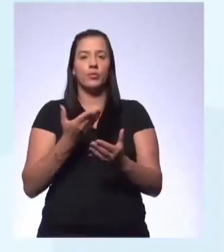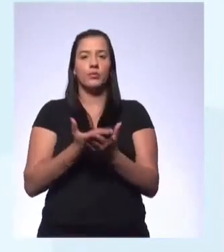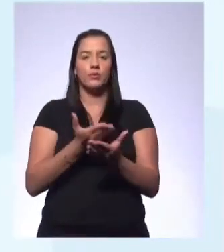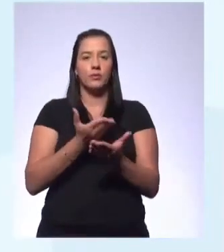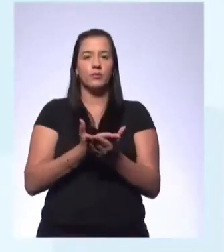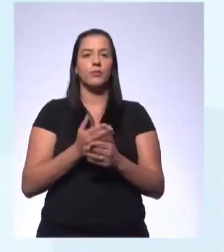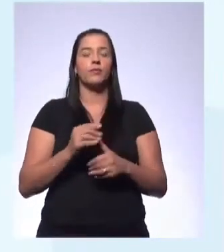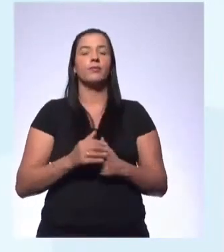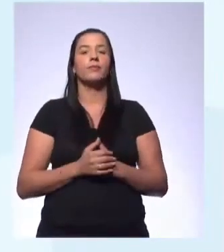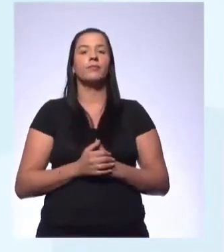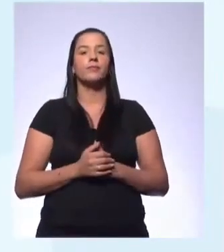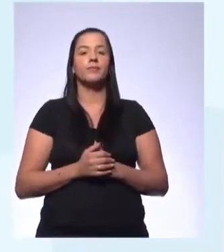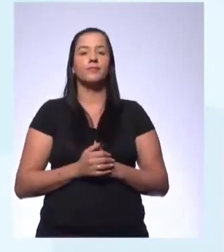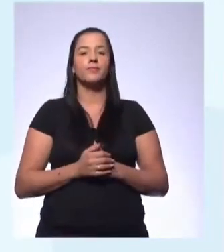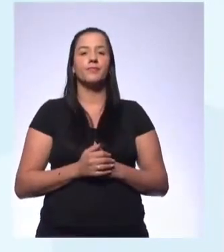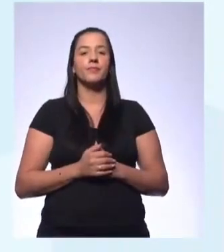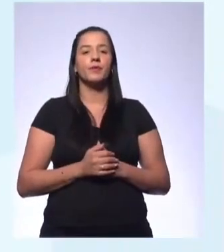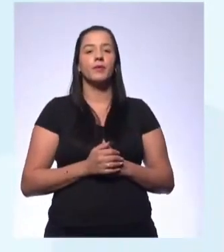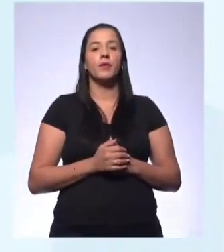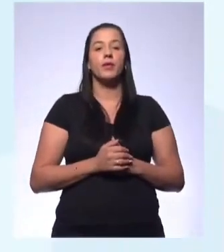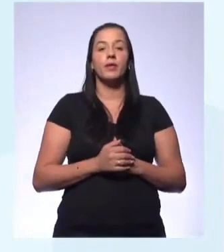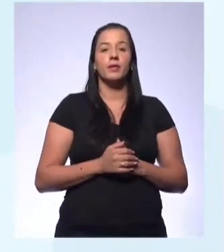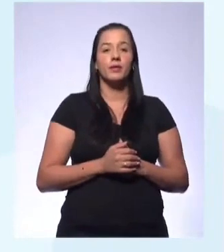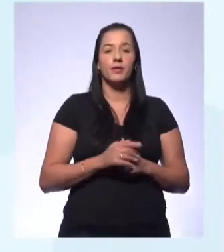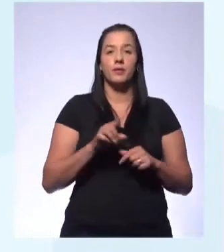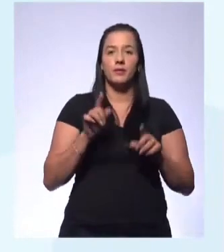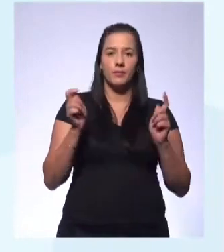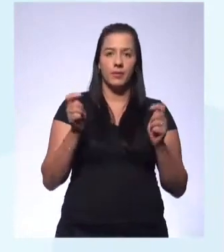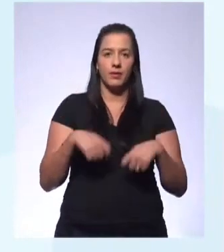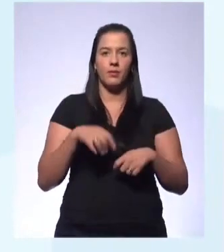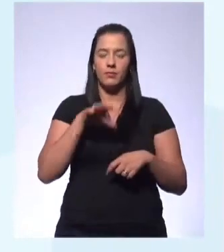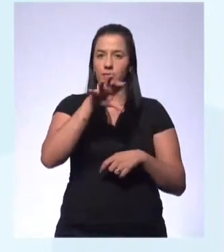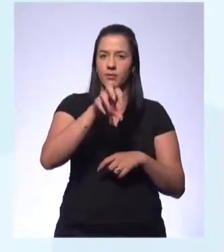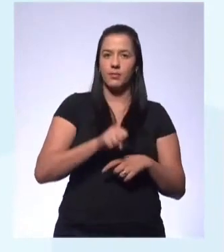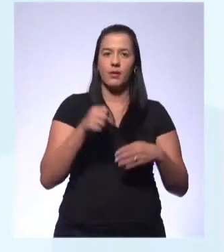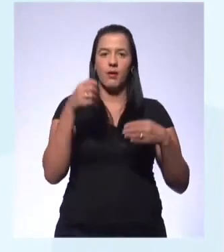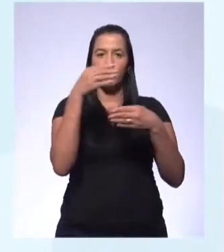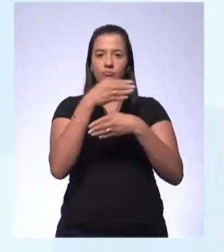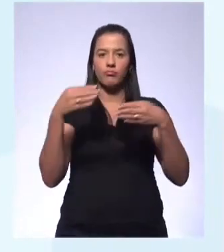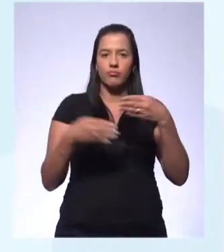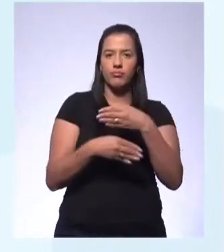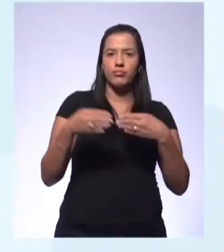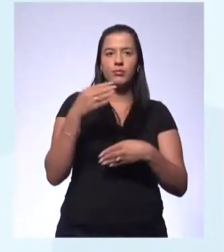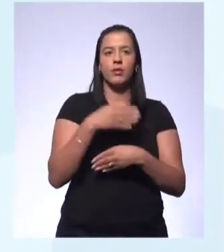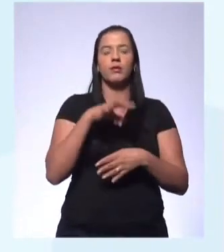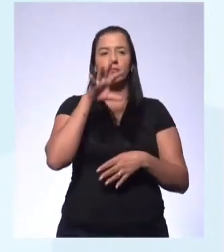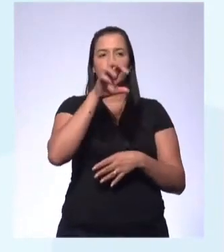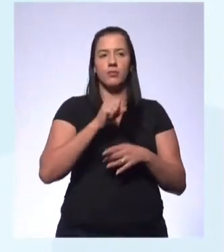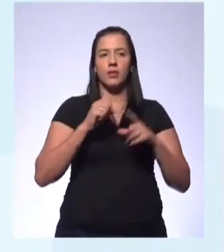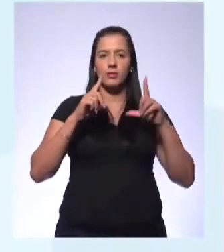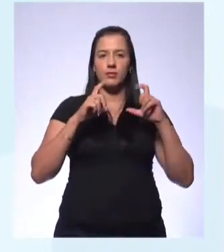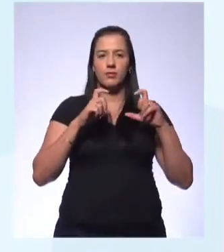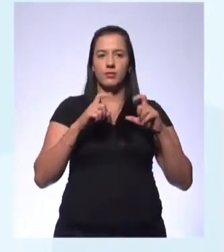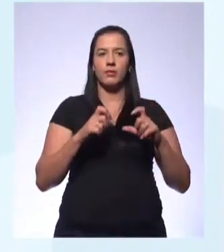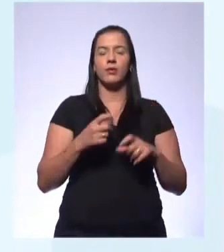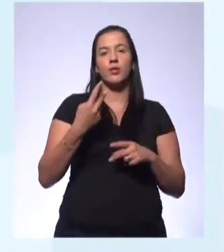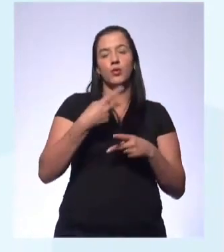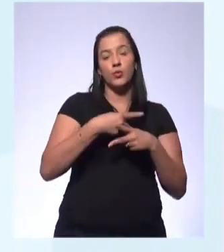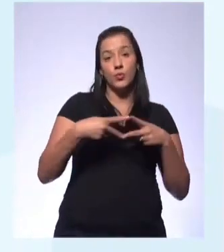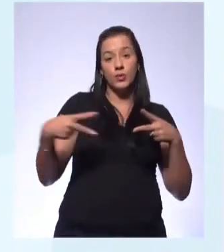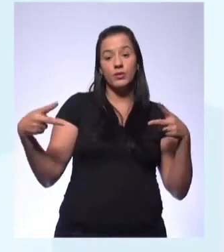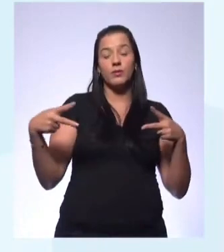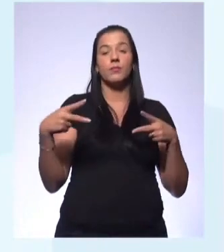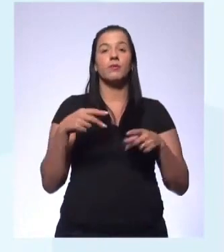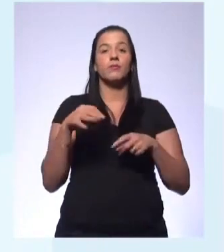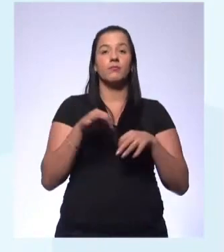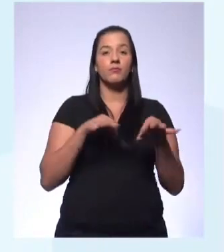aulas. Pode também pegar nos slides, né? Alguns professores estão ali reclamando dos slides, então a gente tem um prazo aí de 2 semanas para